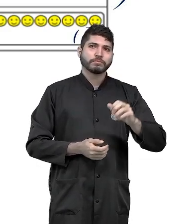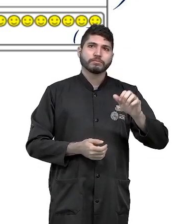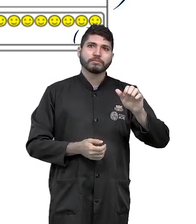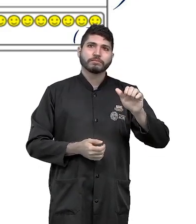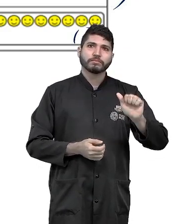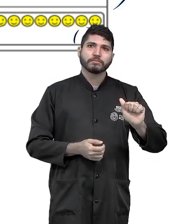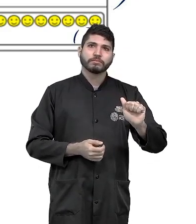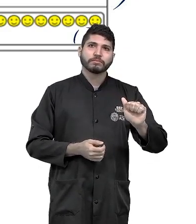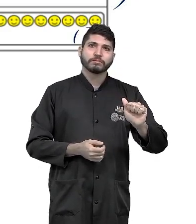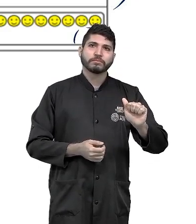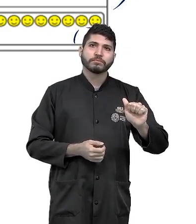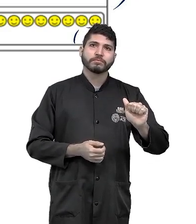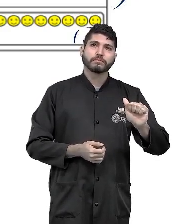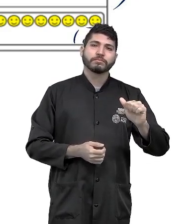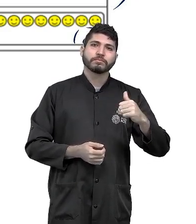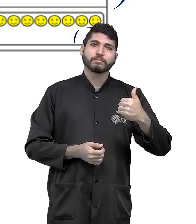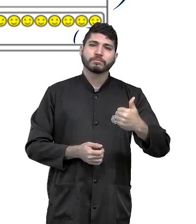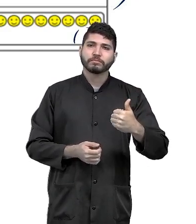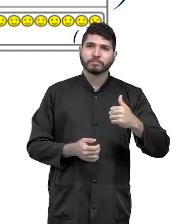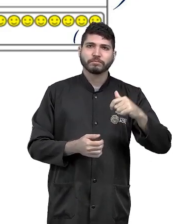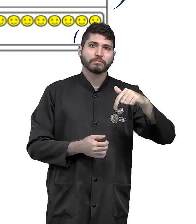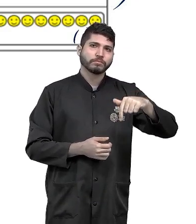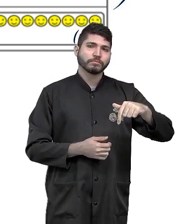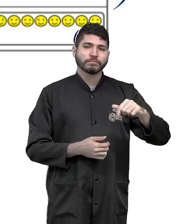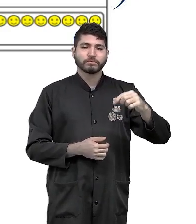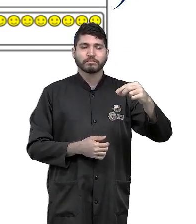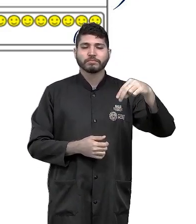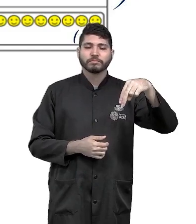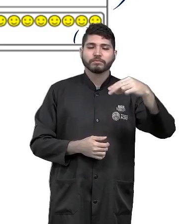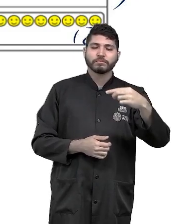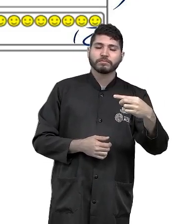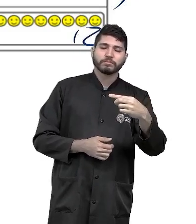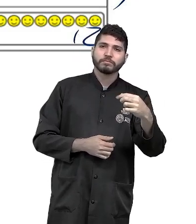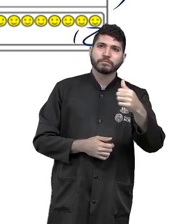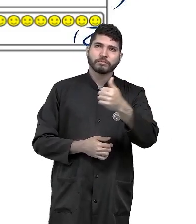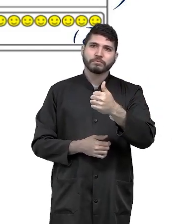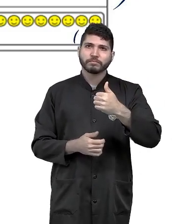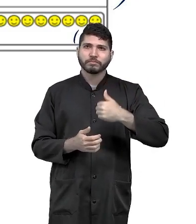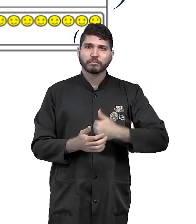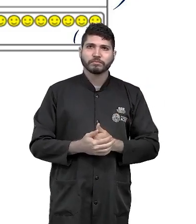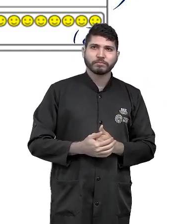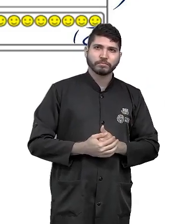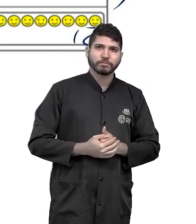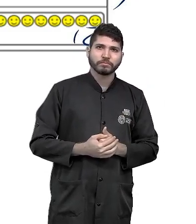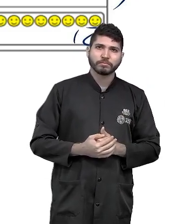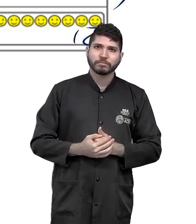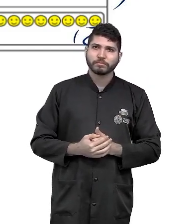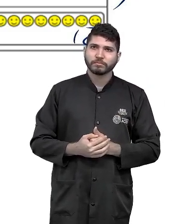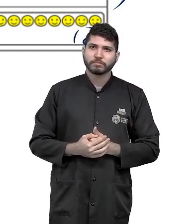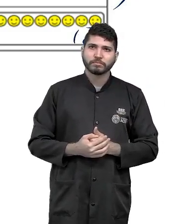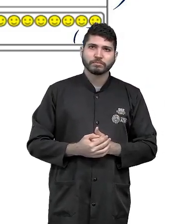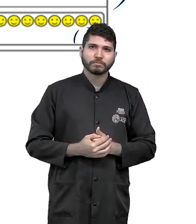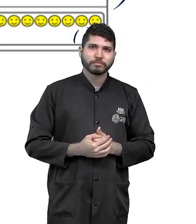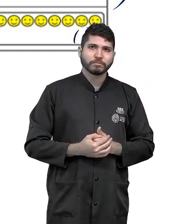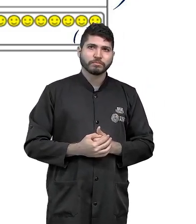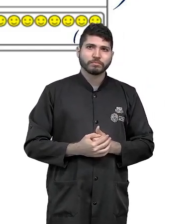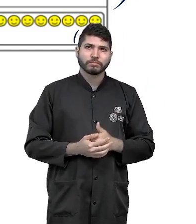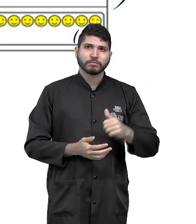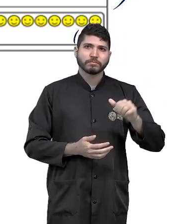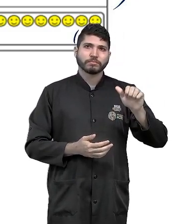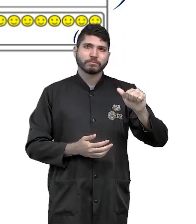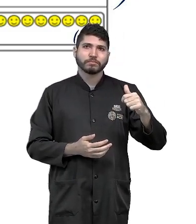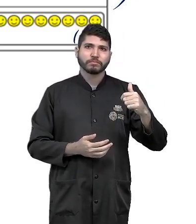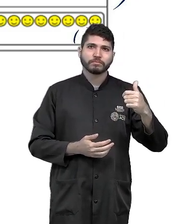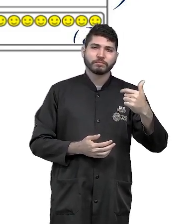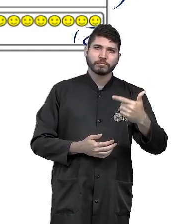Q elevado a N menos 1. Ele quer saber quanto vale aqui o 20º termo. Nós